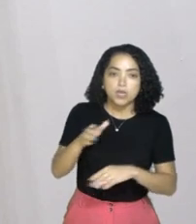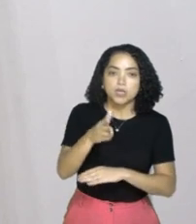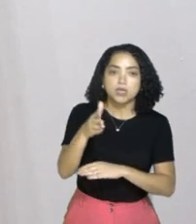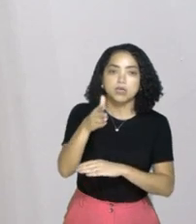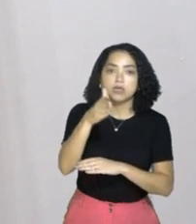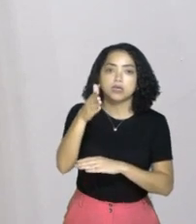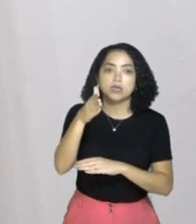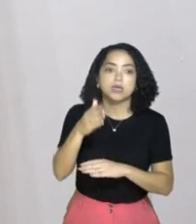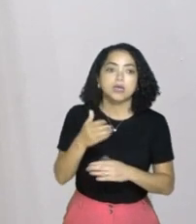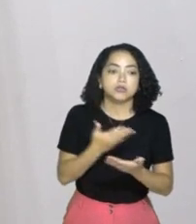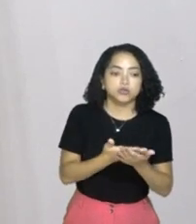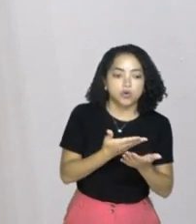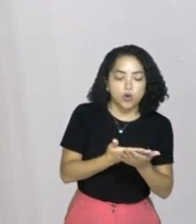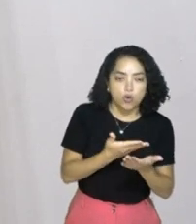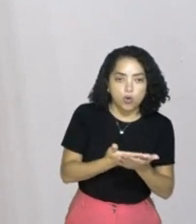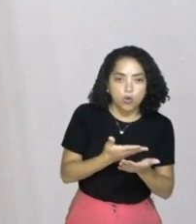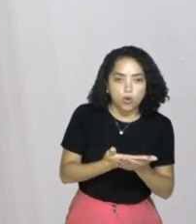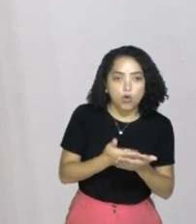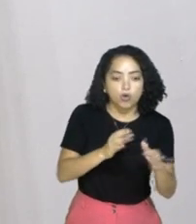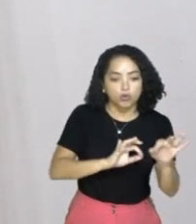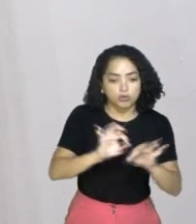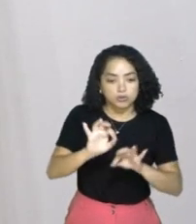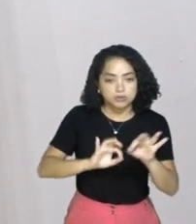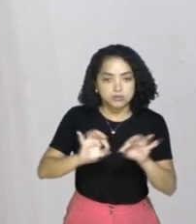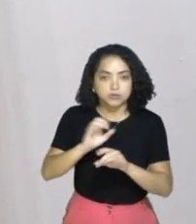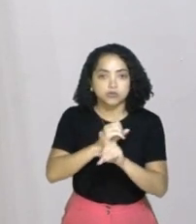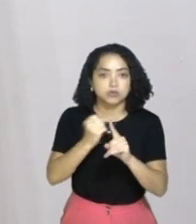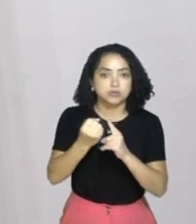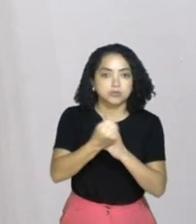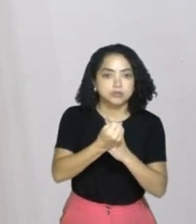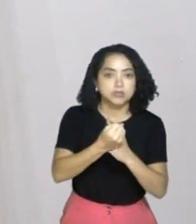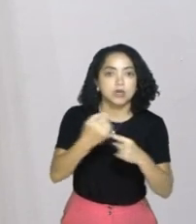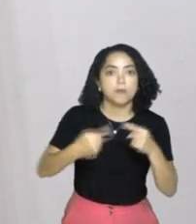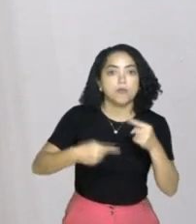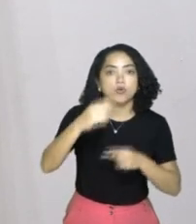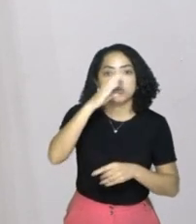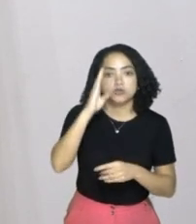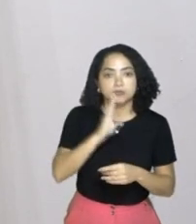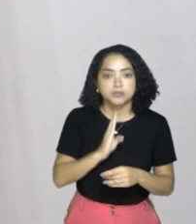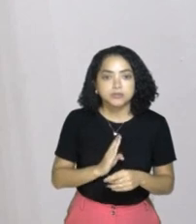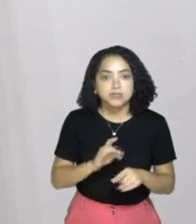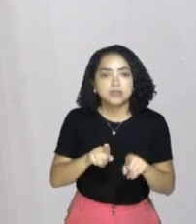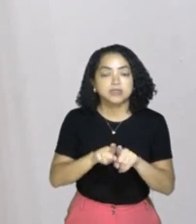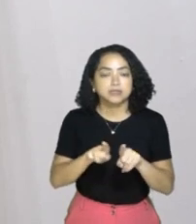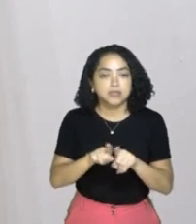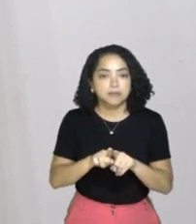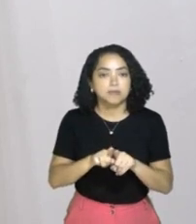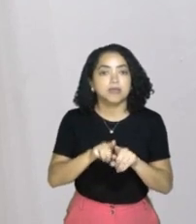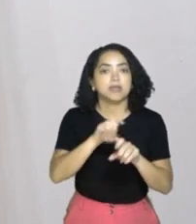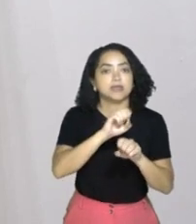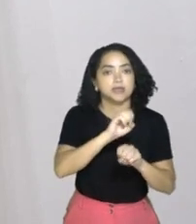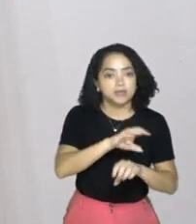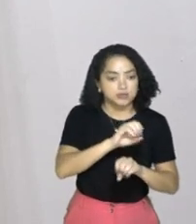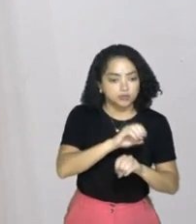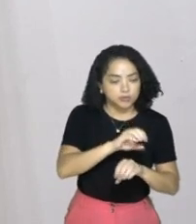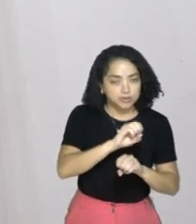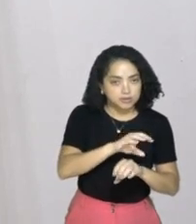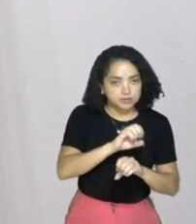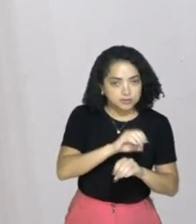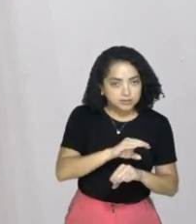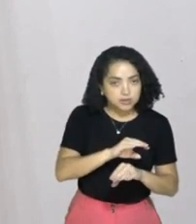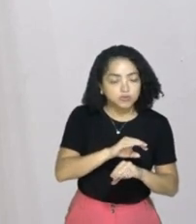de organização social político brasileira tínhamos aula de educação moral e cívica